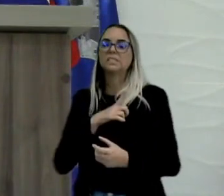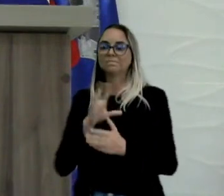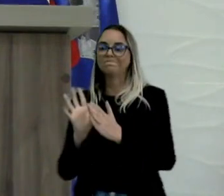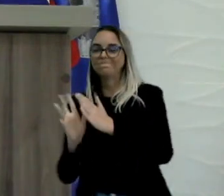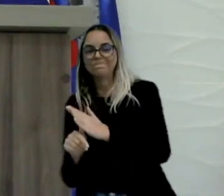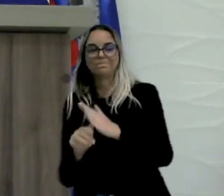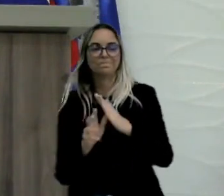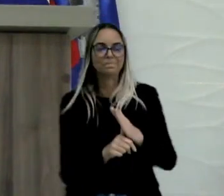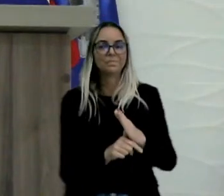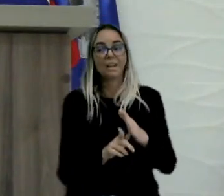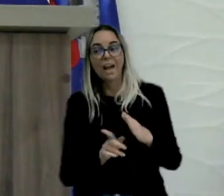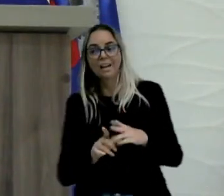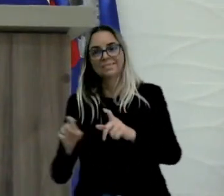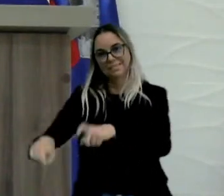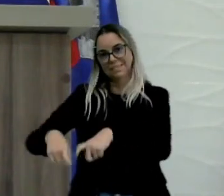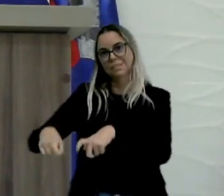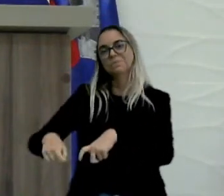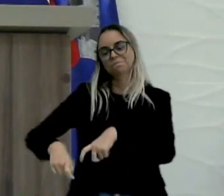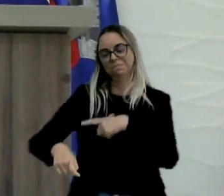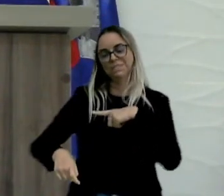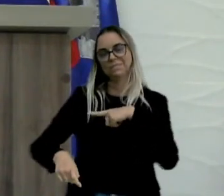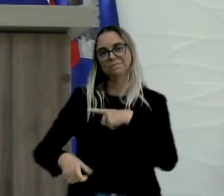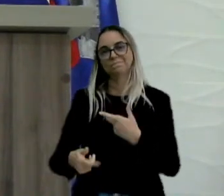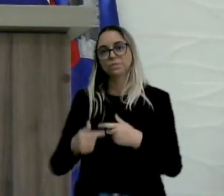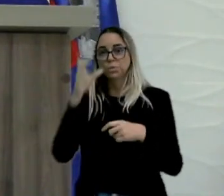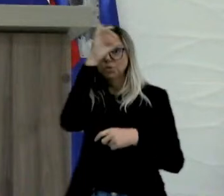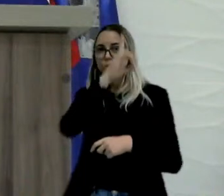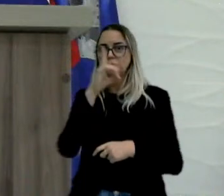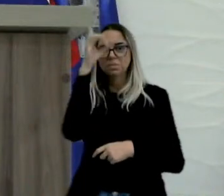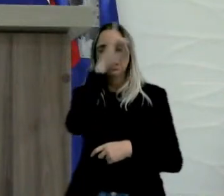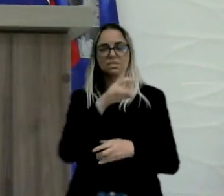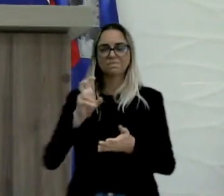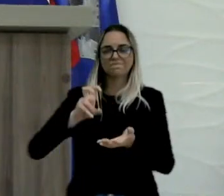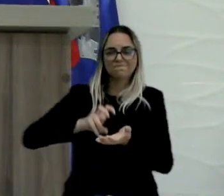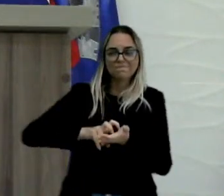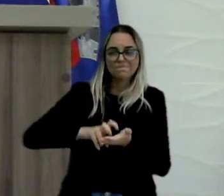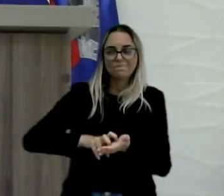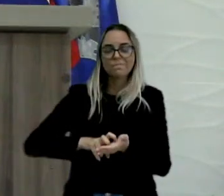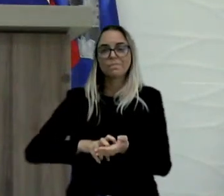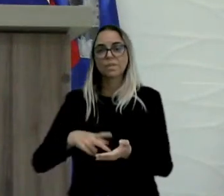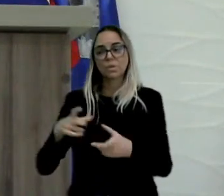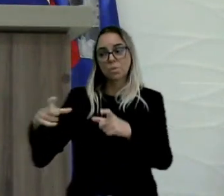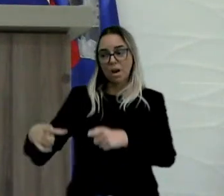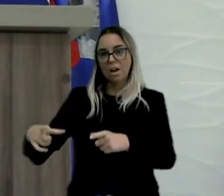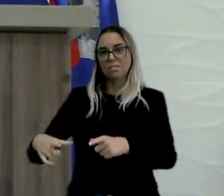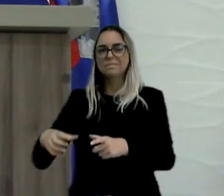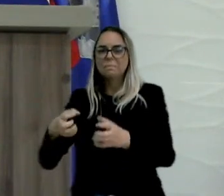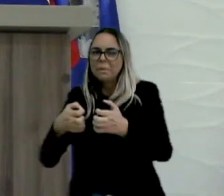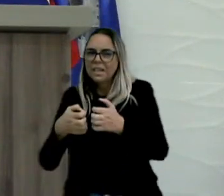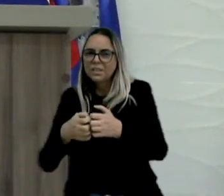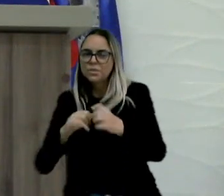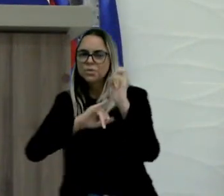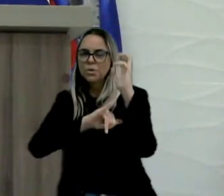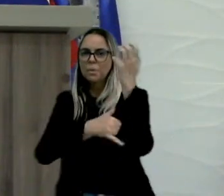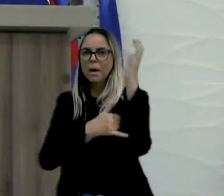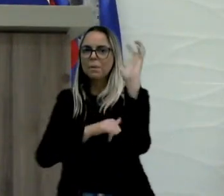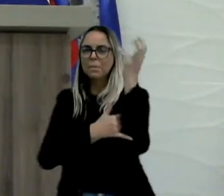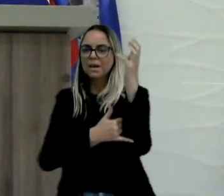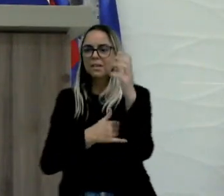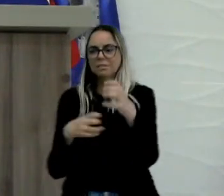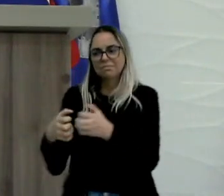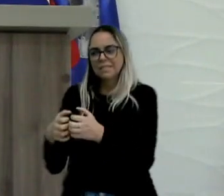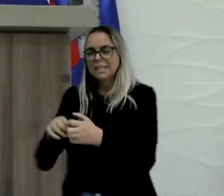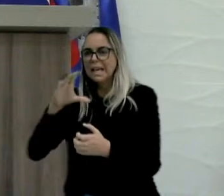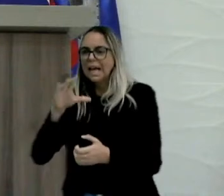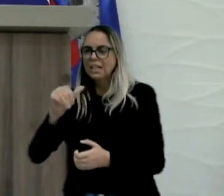zona rural inclusive domingo foi uma tristeza ali de manhã na região ali da juruba volta Jurubeba cítio cantinho